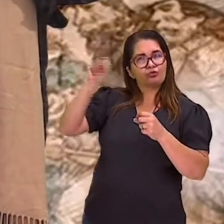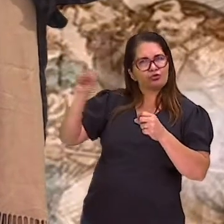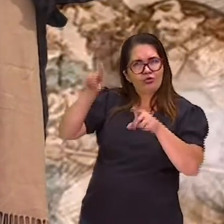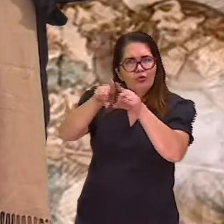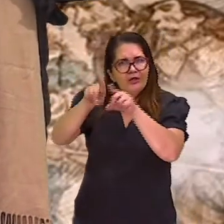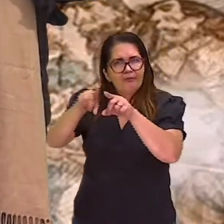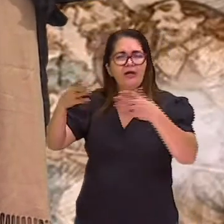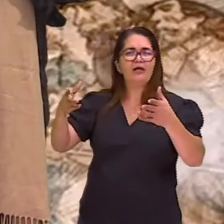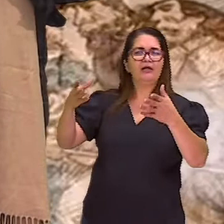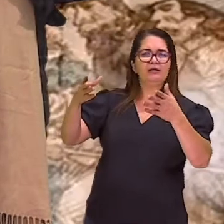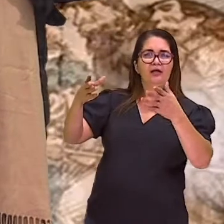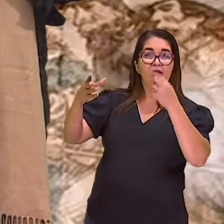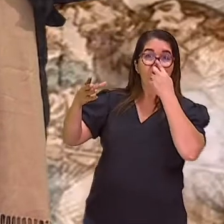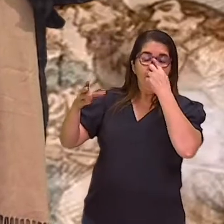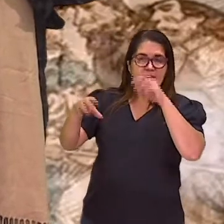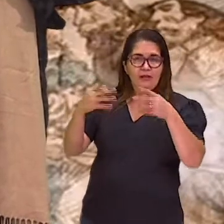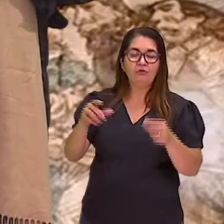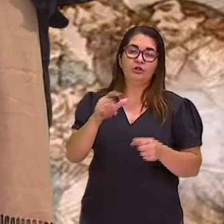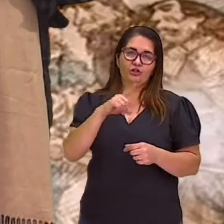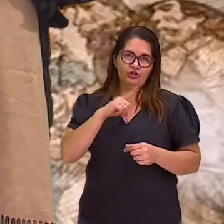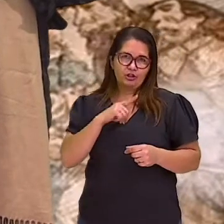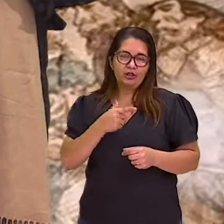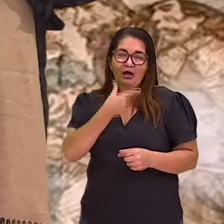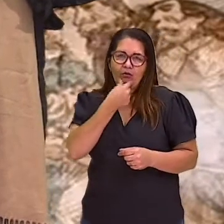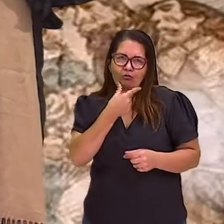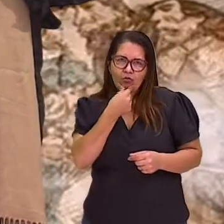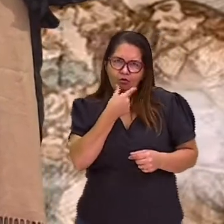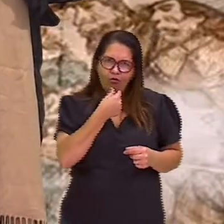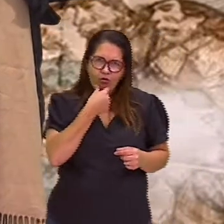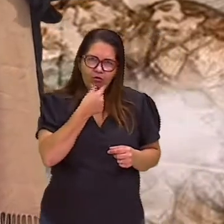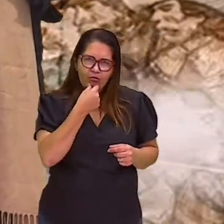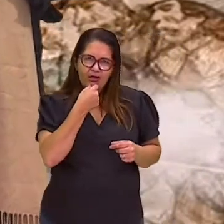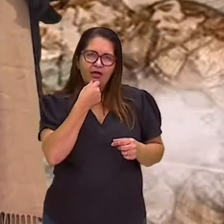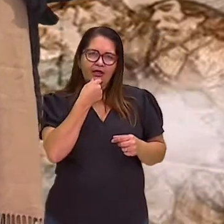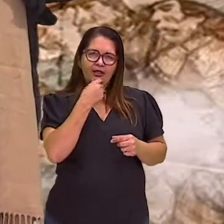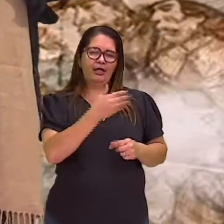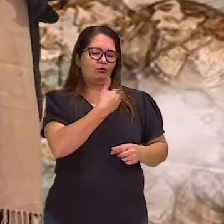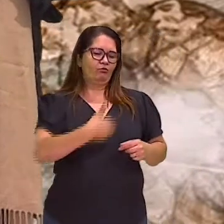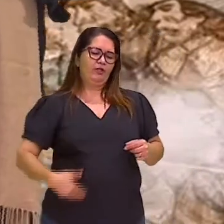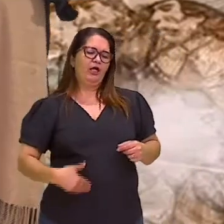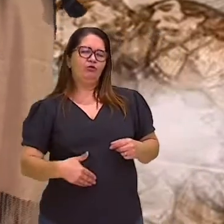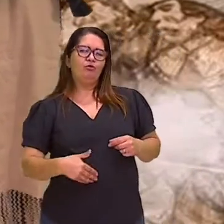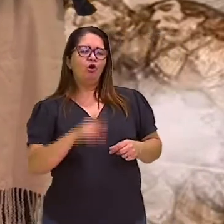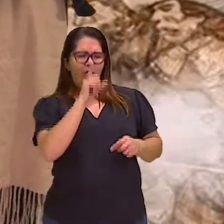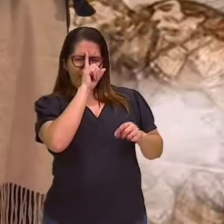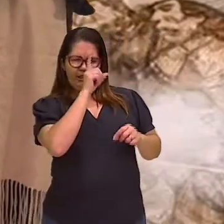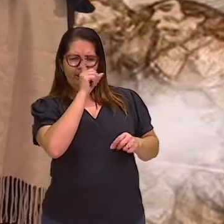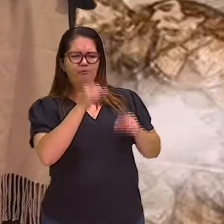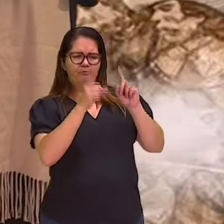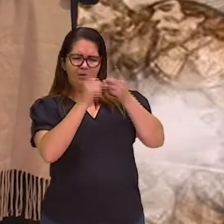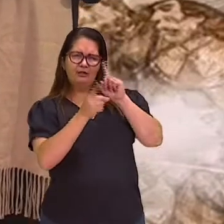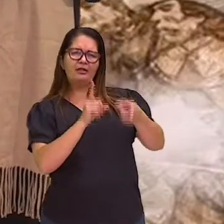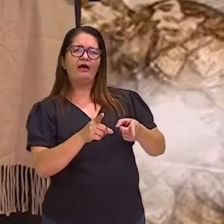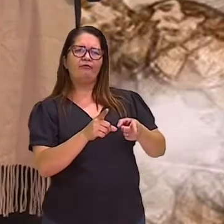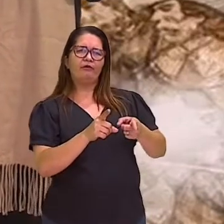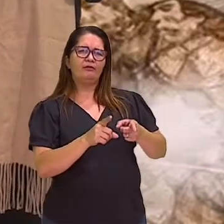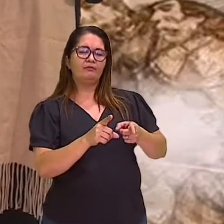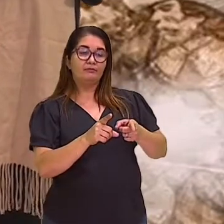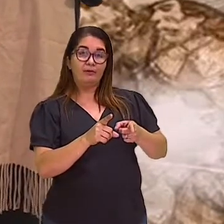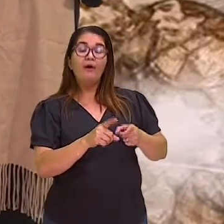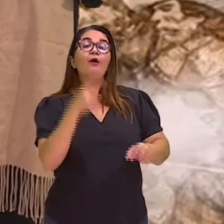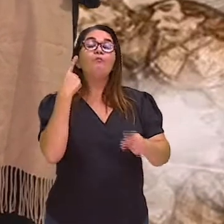Domingo Fernandes Caliabar. O conhecimento que ele tinha da terra foi crucial